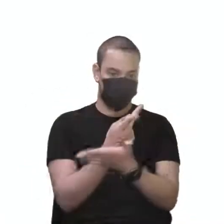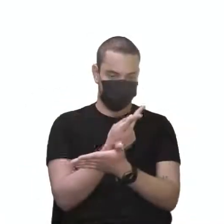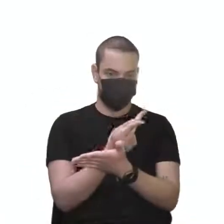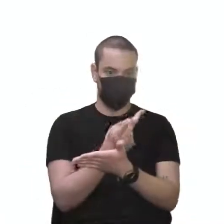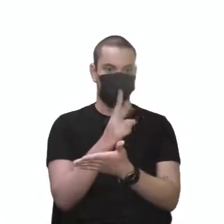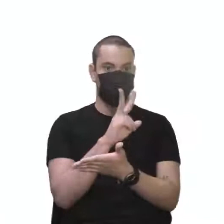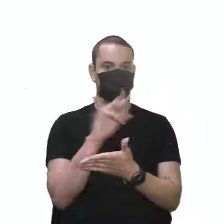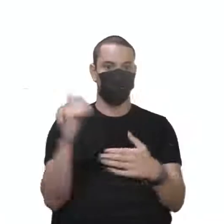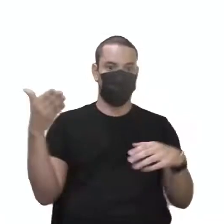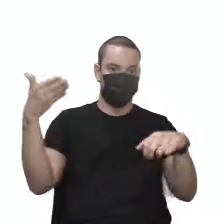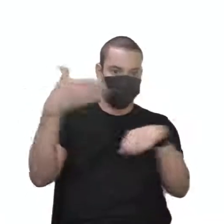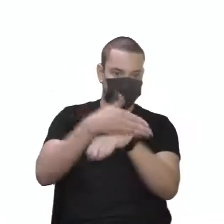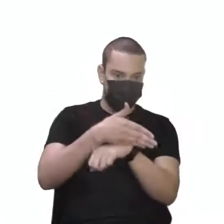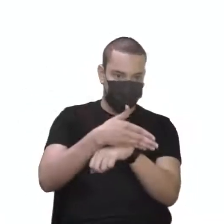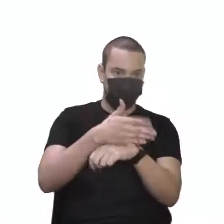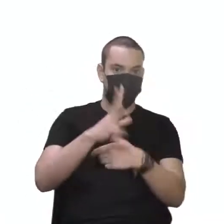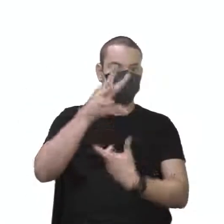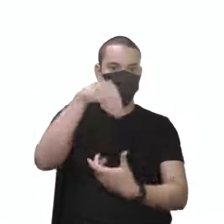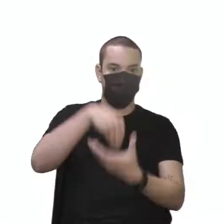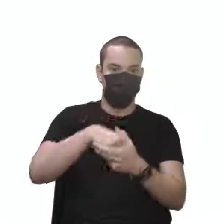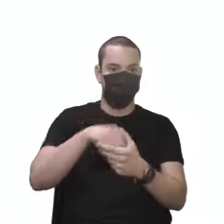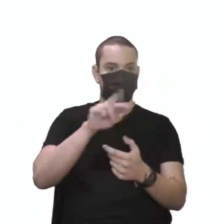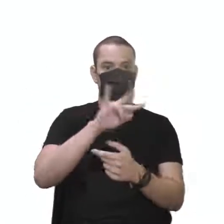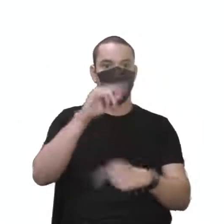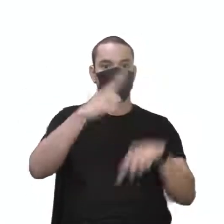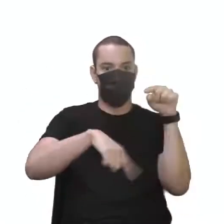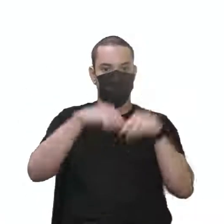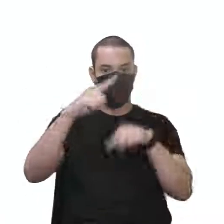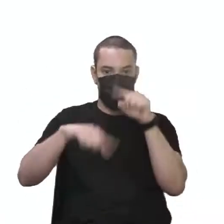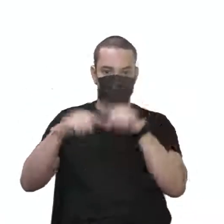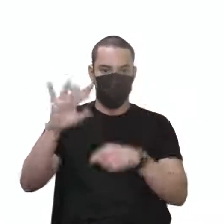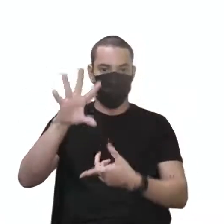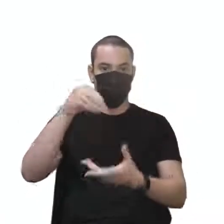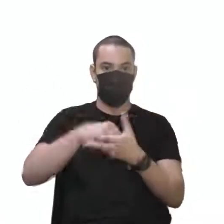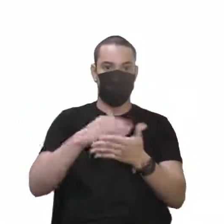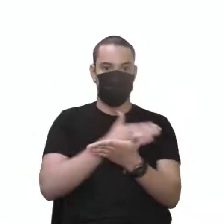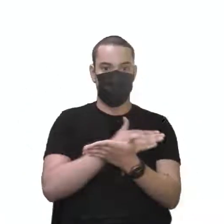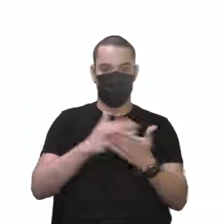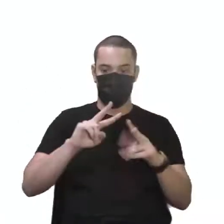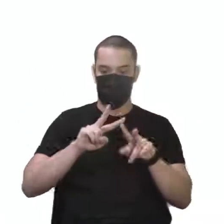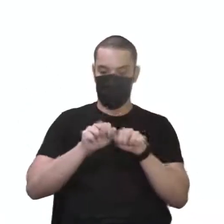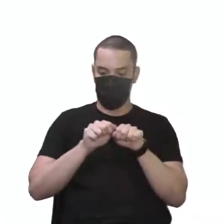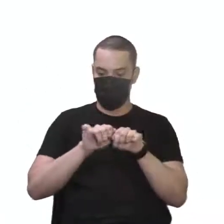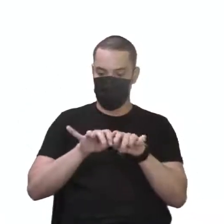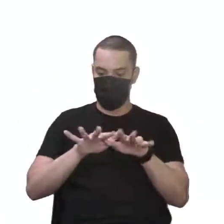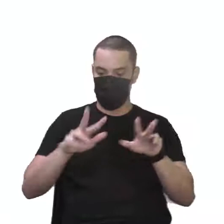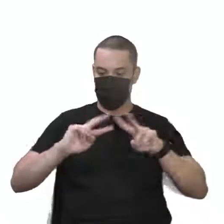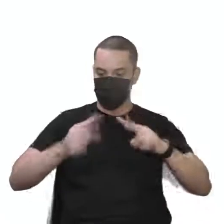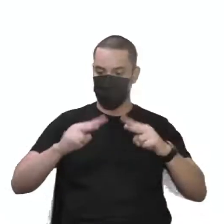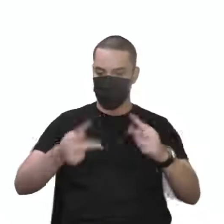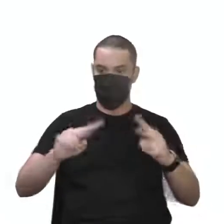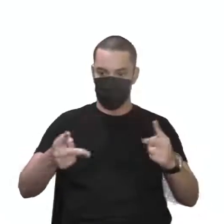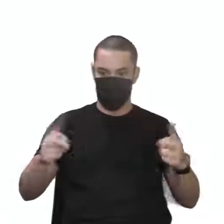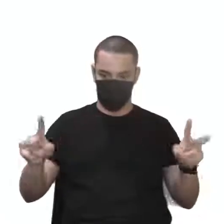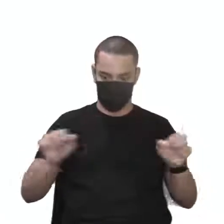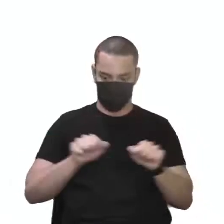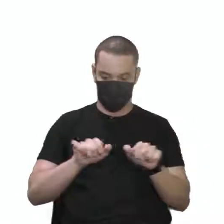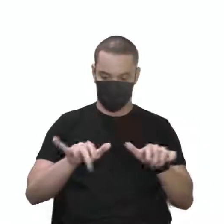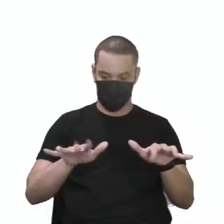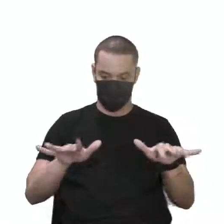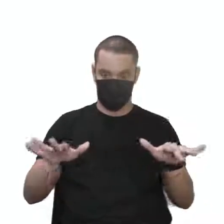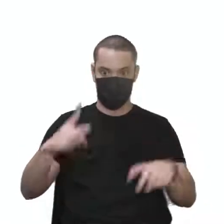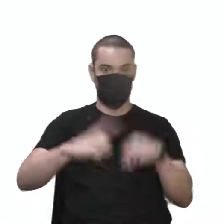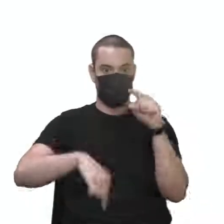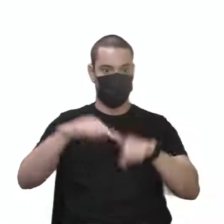vai entrar, o lambda vai entrar, vai estar introduzindo seu material genético e vai começar a se duplicar lá. Duplica o seu material